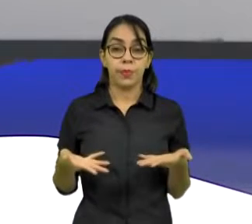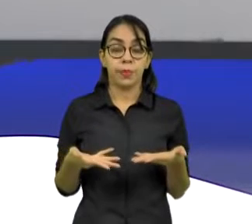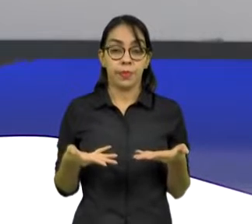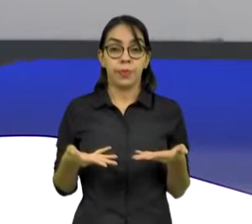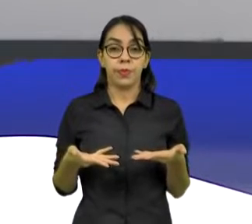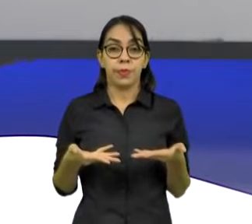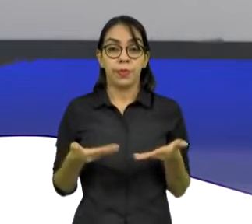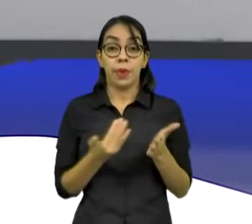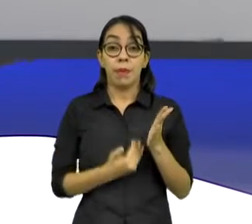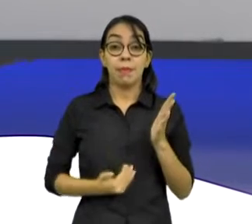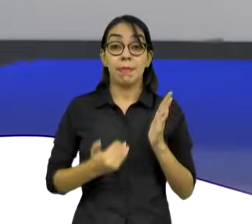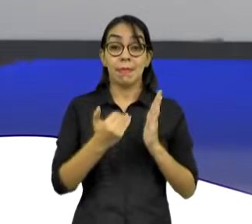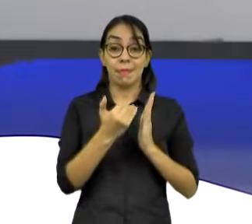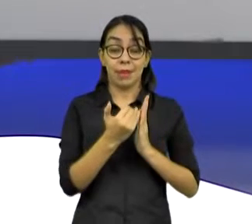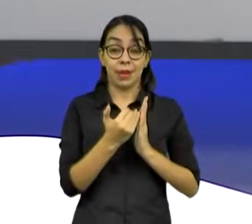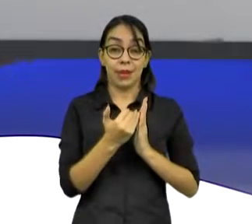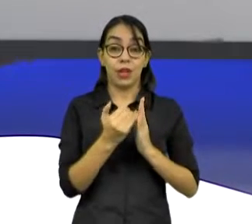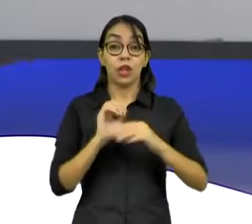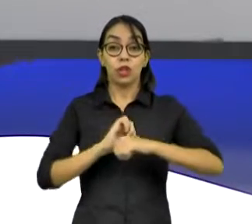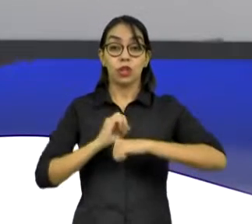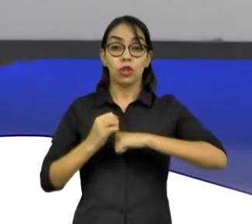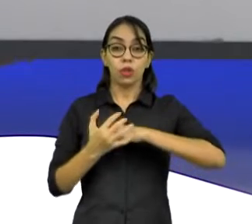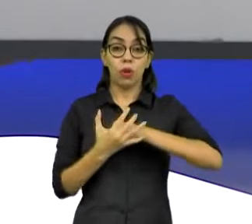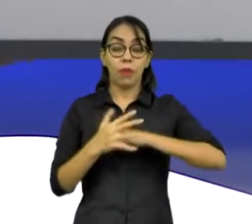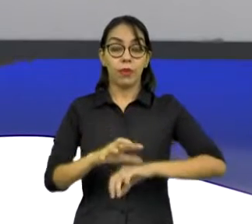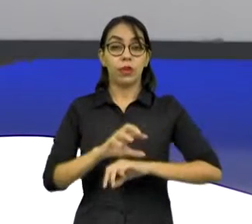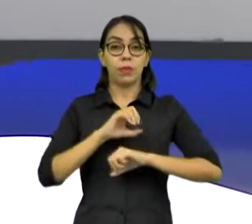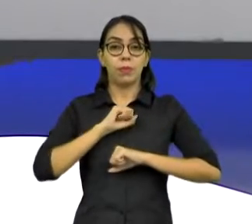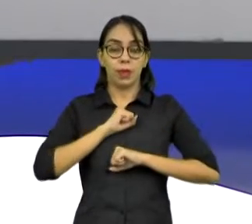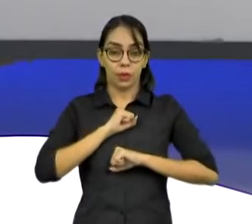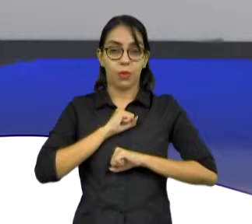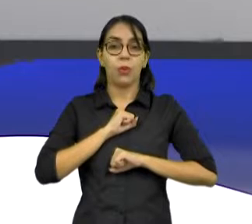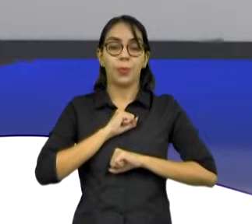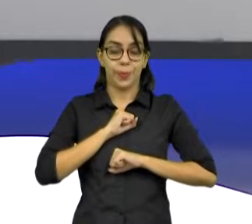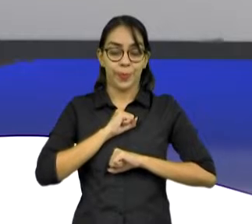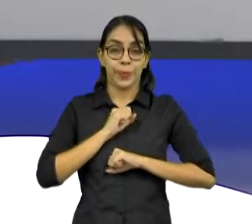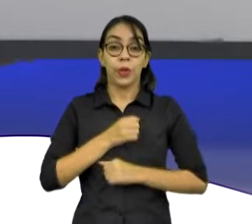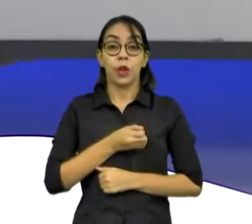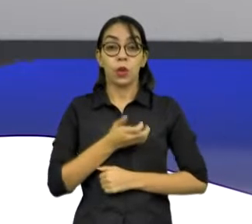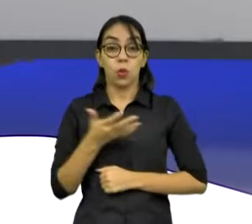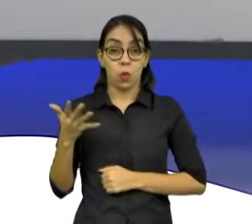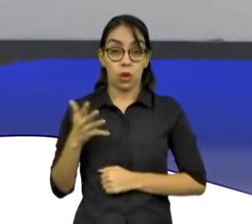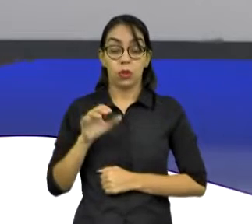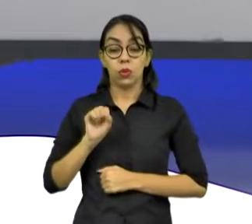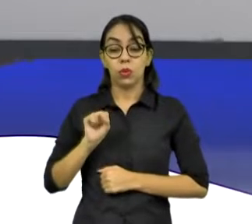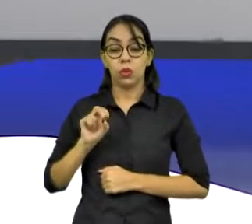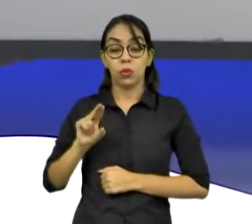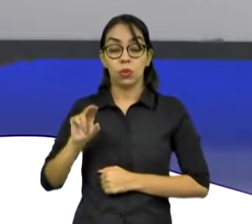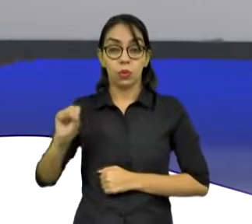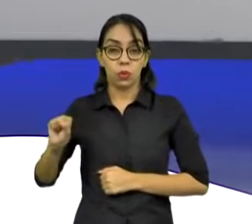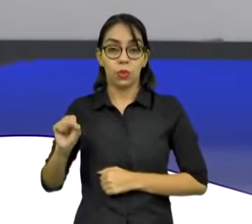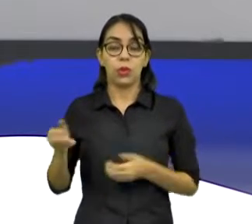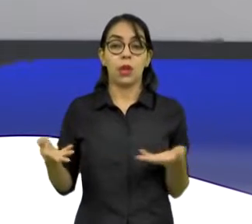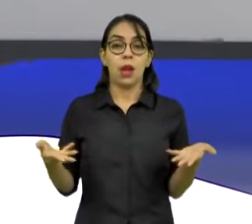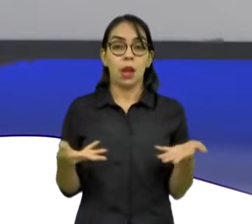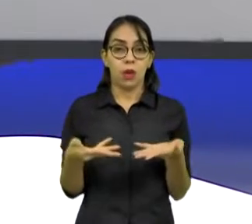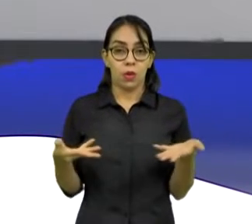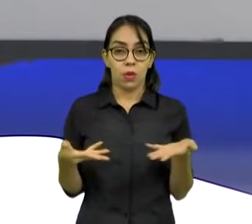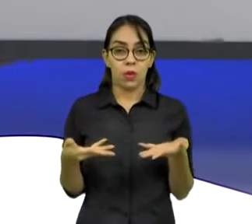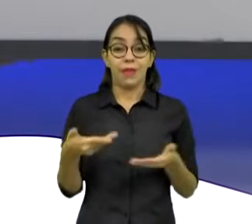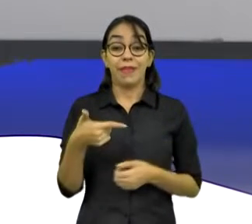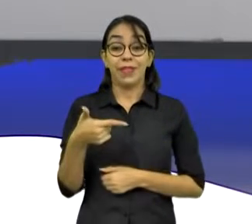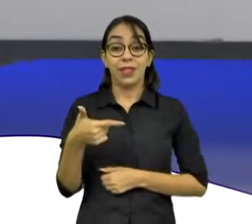1.245.595 casos confirmados de Covid-19. De acordo com o IntegraSUS, ultrapassamos o número de 27 mil óbitos